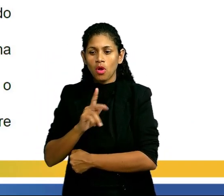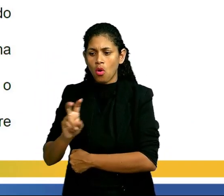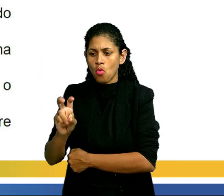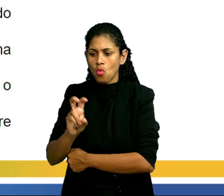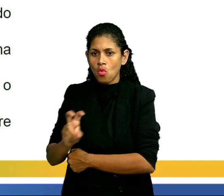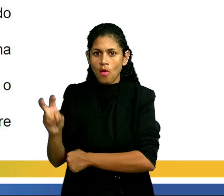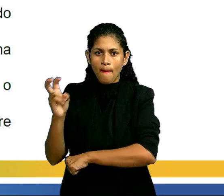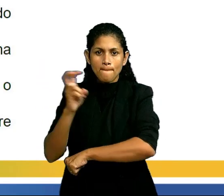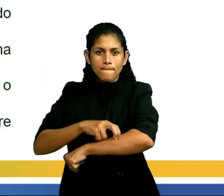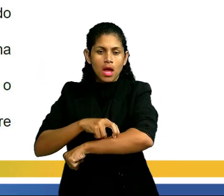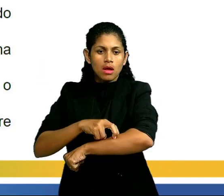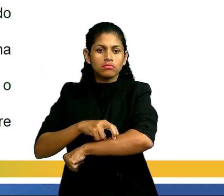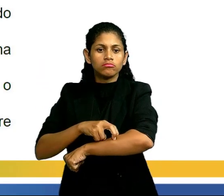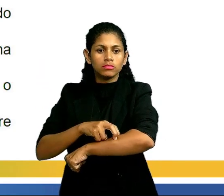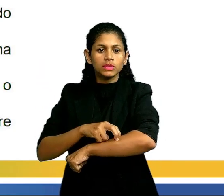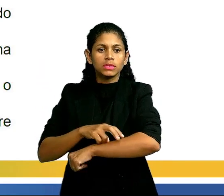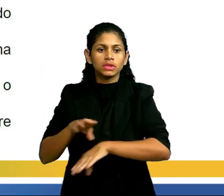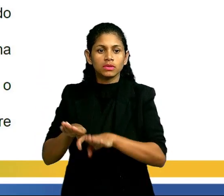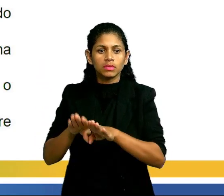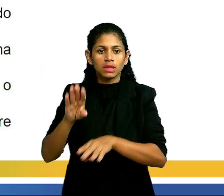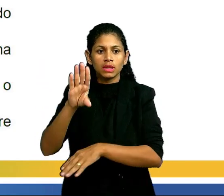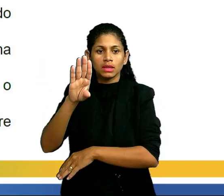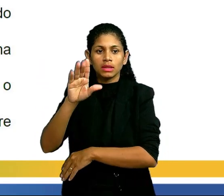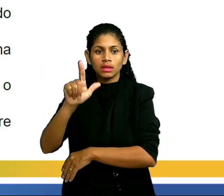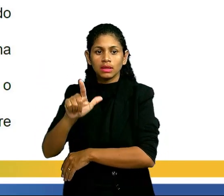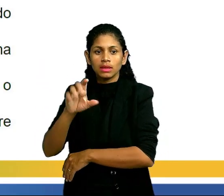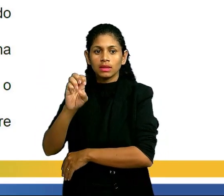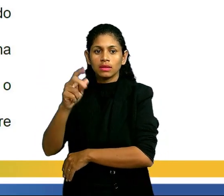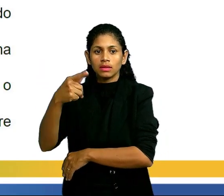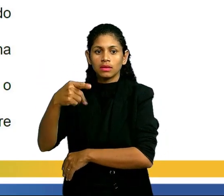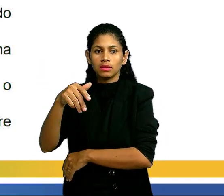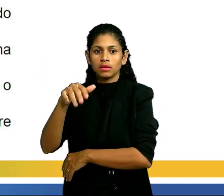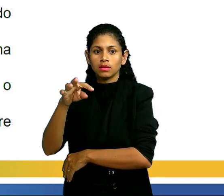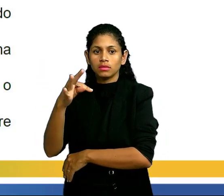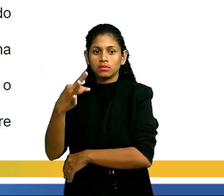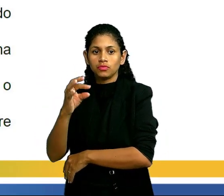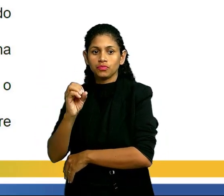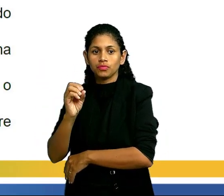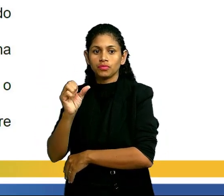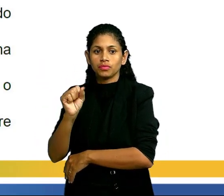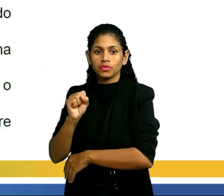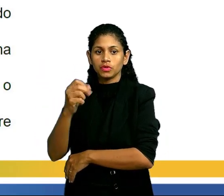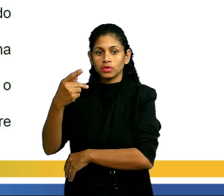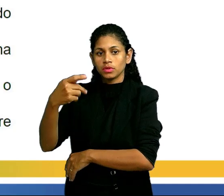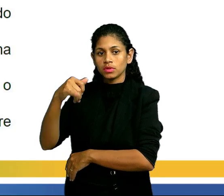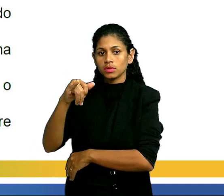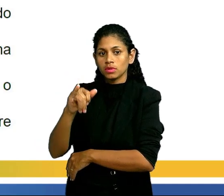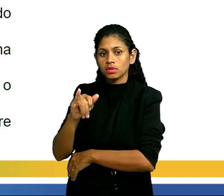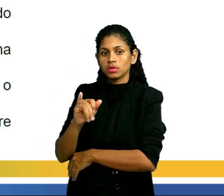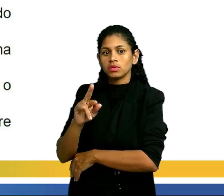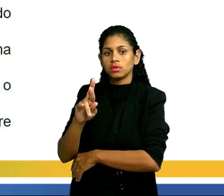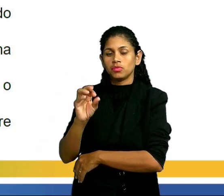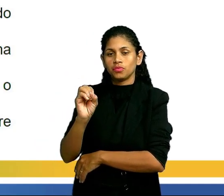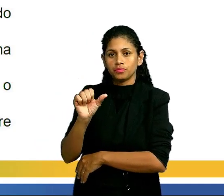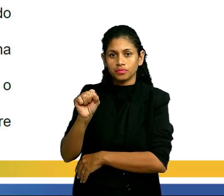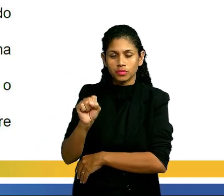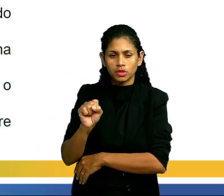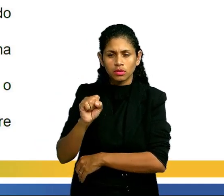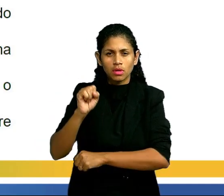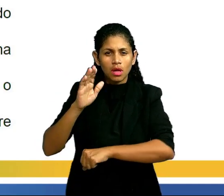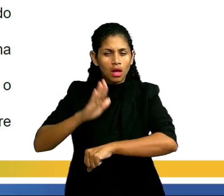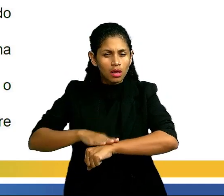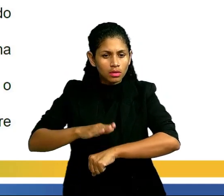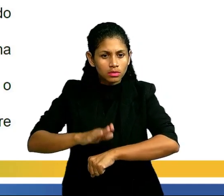peçonhentas e de leptospirose e querem evitar ou tratar problemas de saúde relacionados a